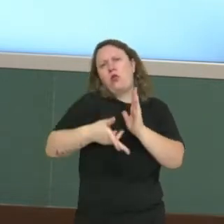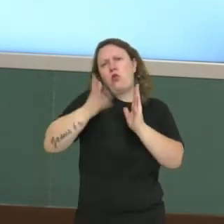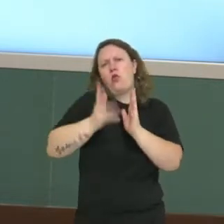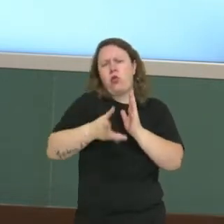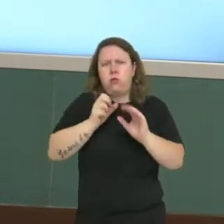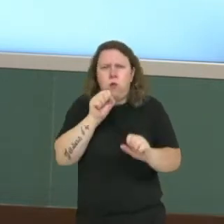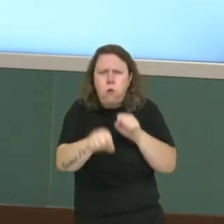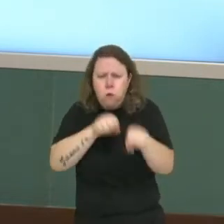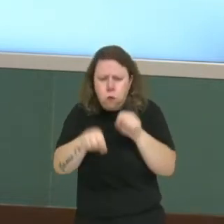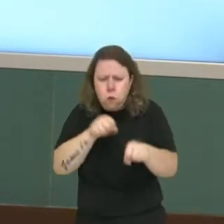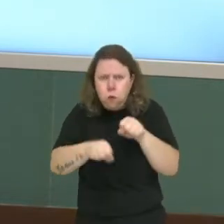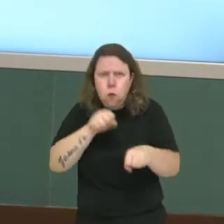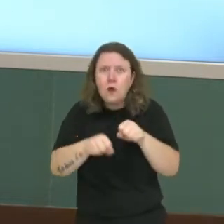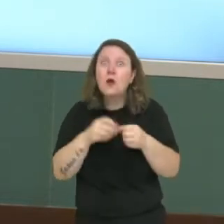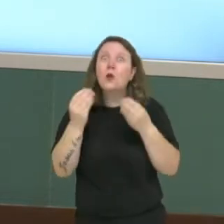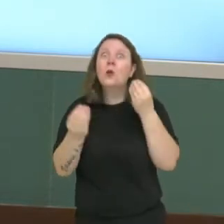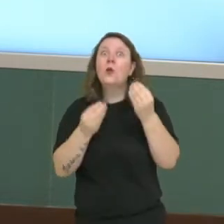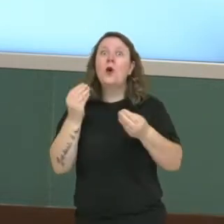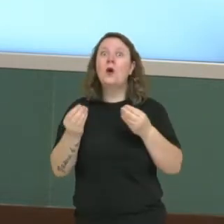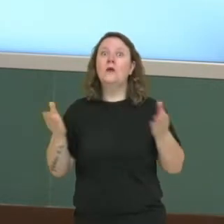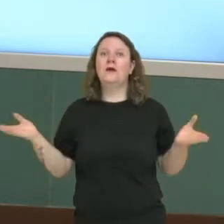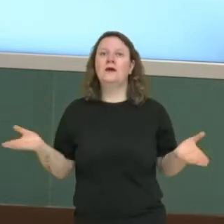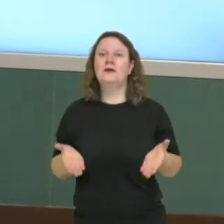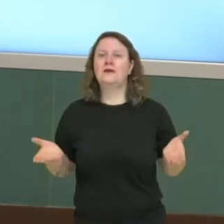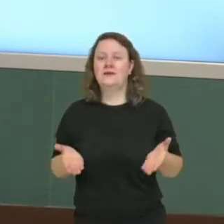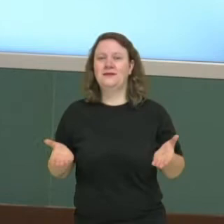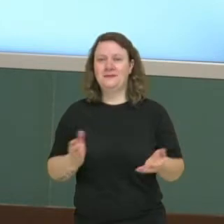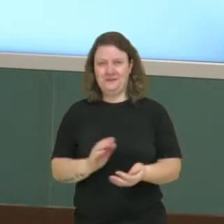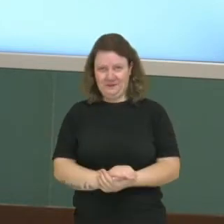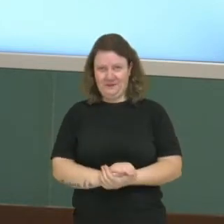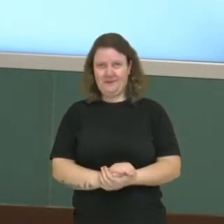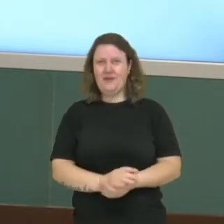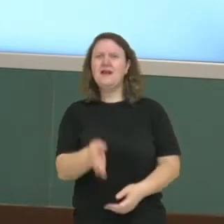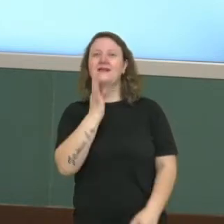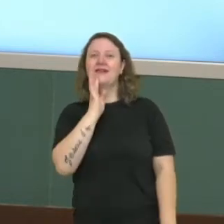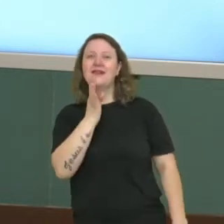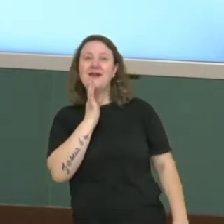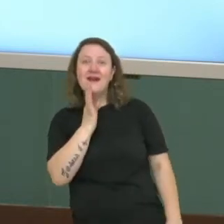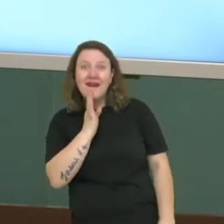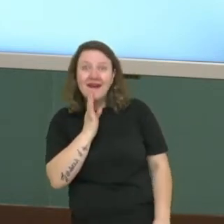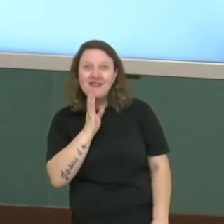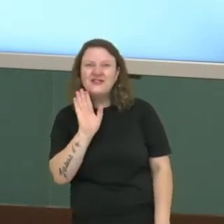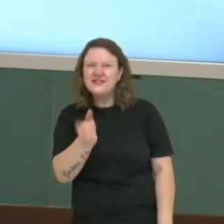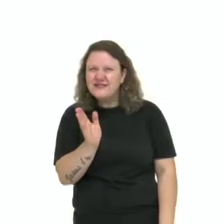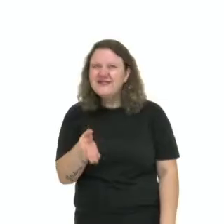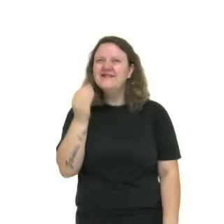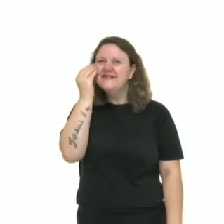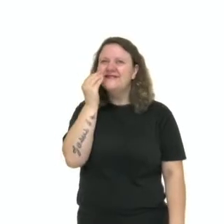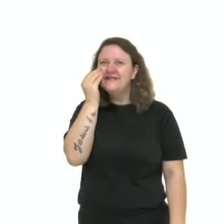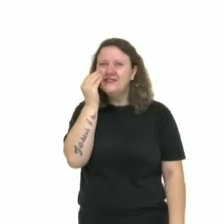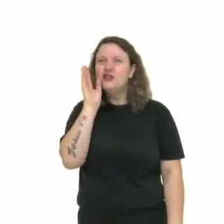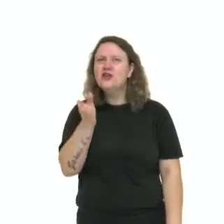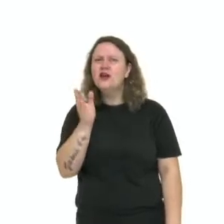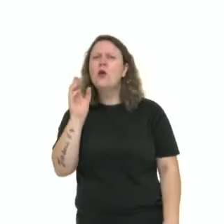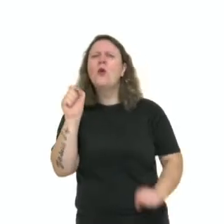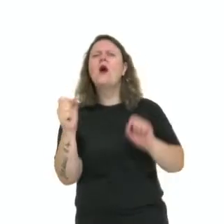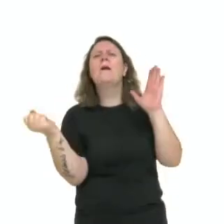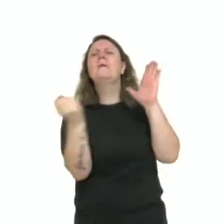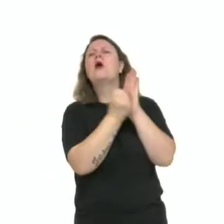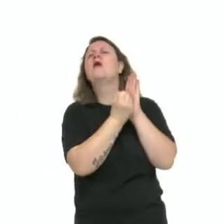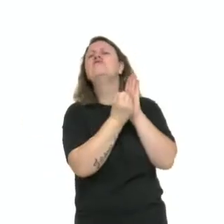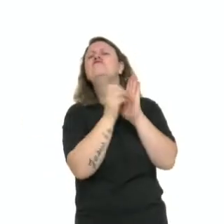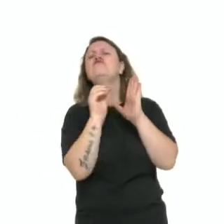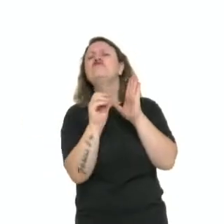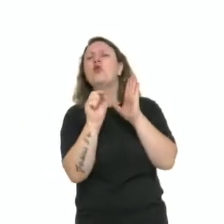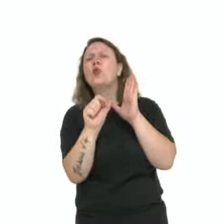bicicleta e como são as provas atuais? Você conhece o ciclismo? Qual é a marca estabelecida no ciclismo?